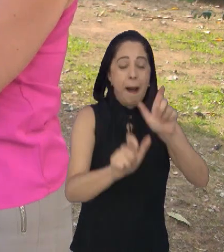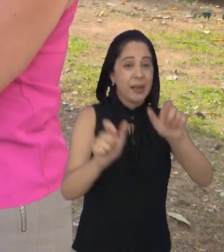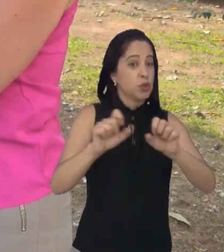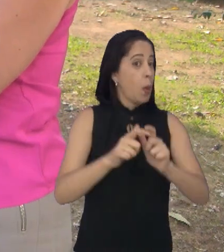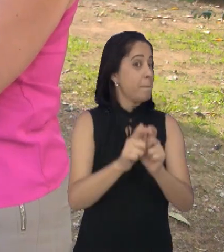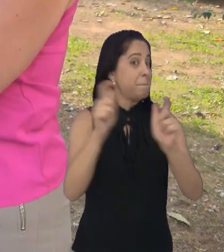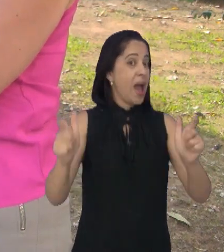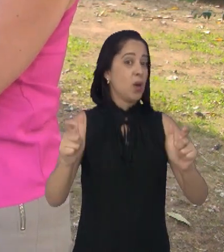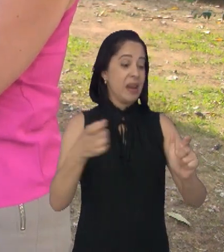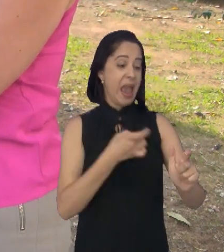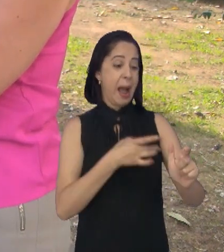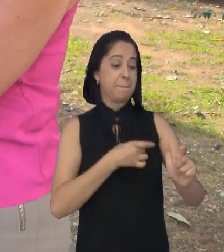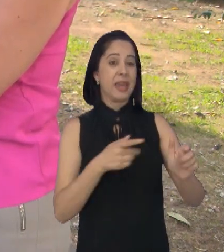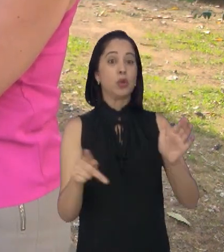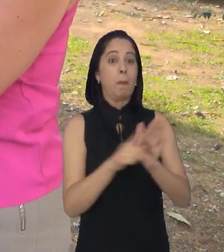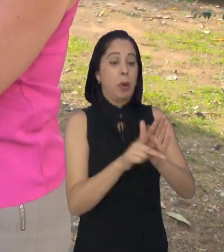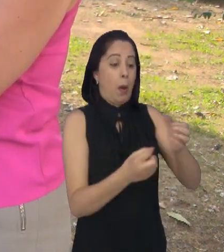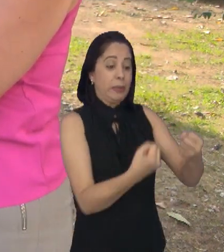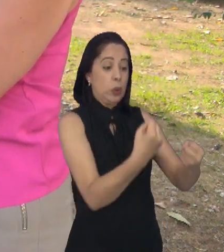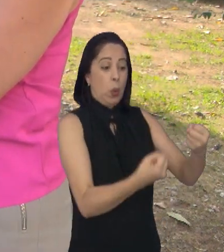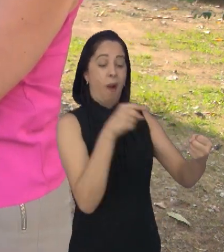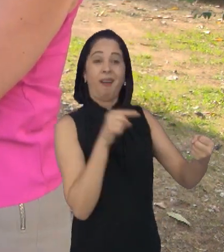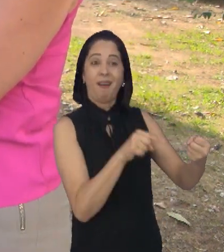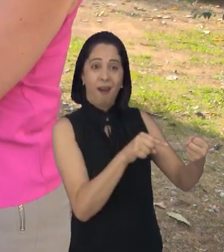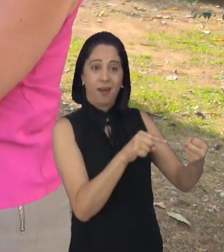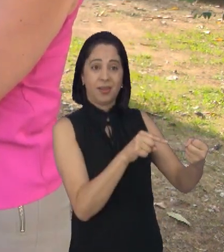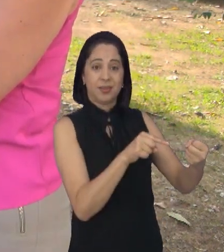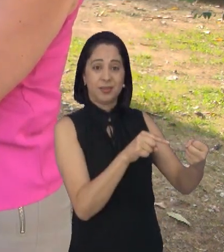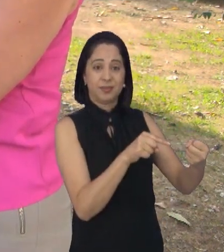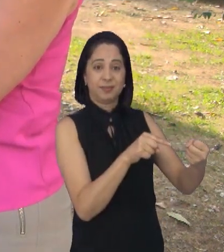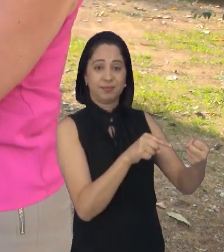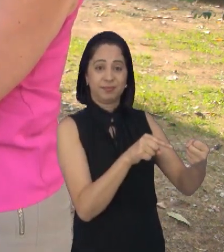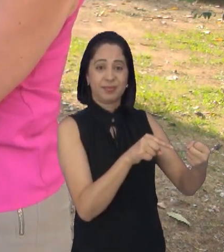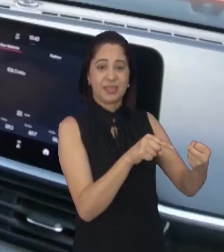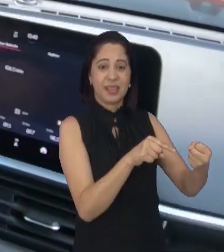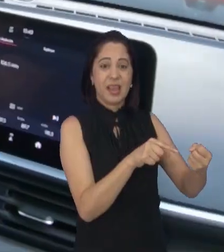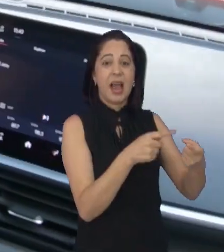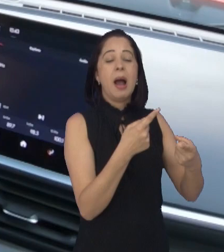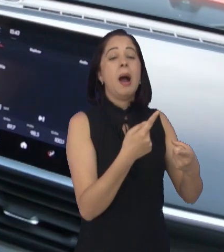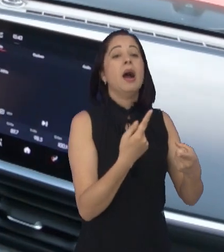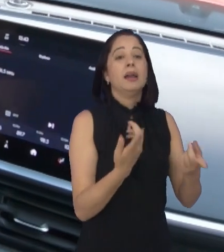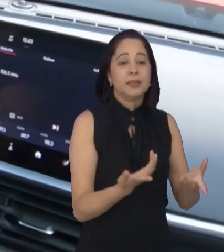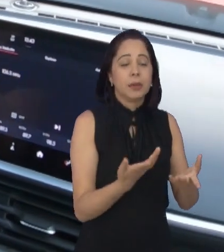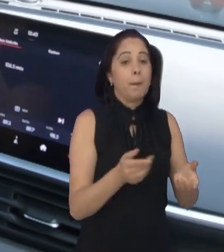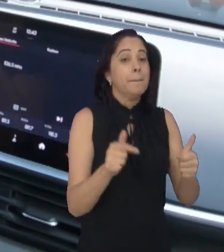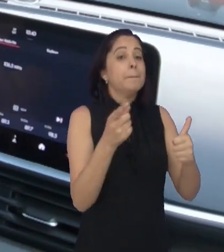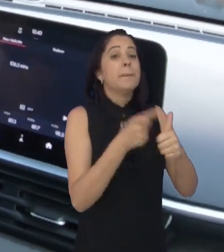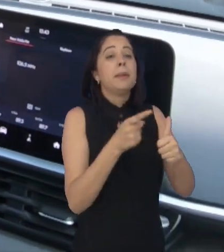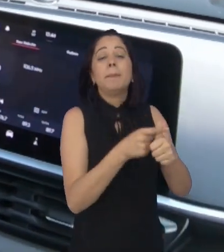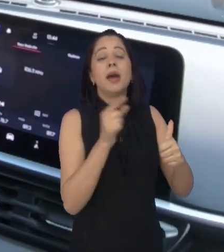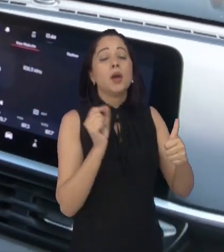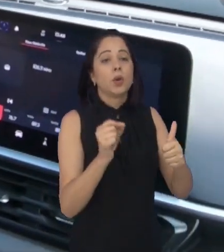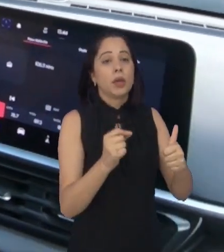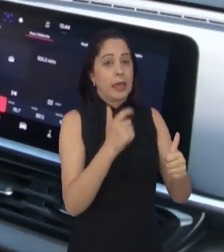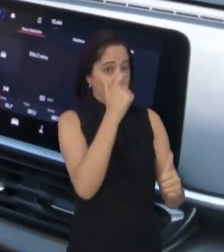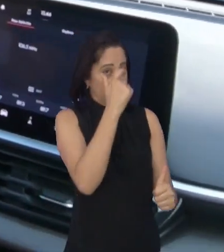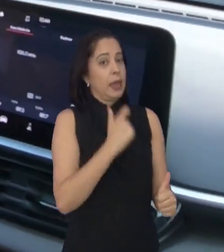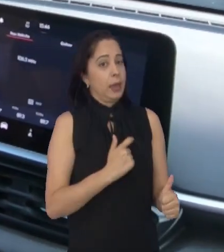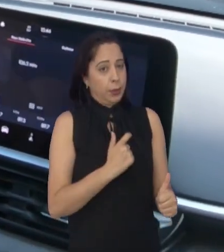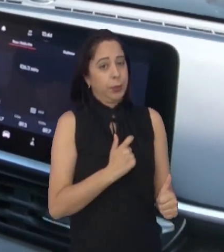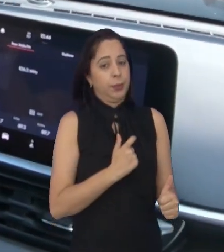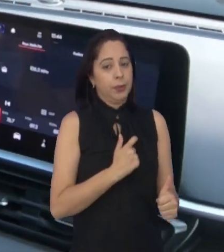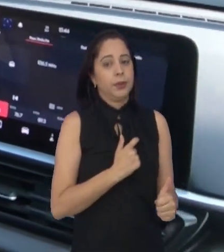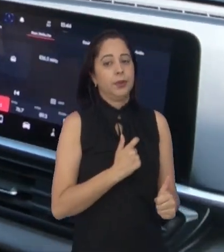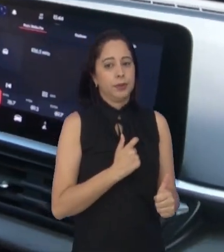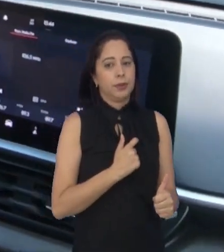carro. Por quê? Porque assim, o que o treinamento faz de início? Primeiro, eu